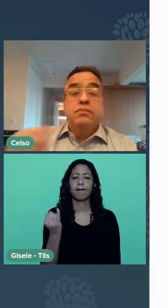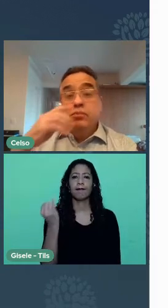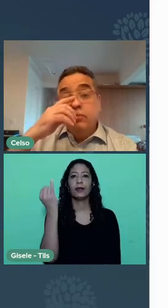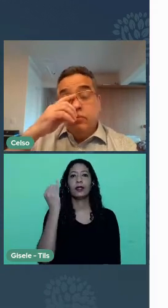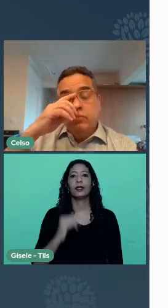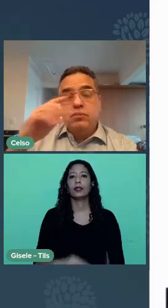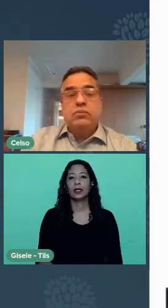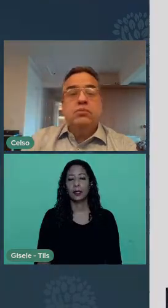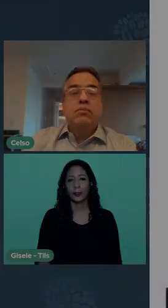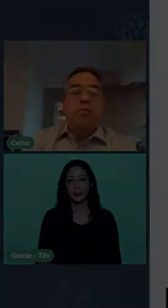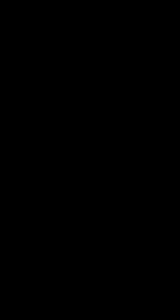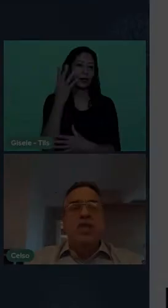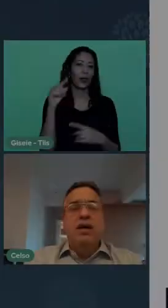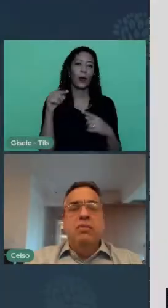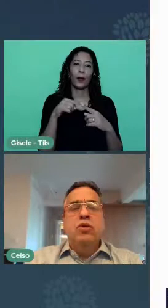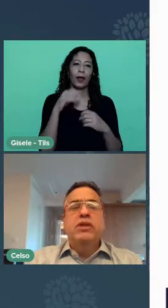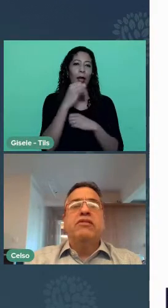né?